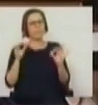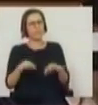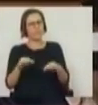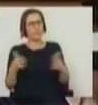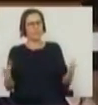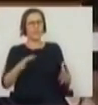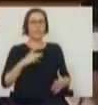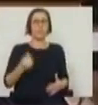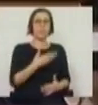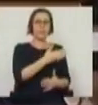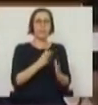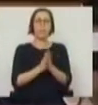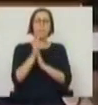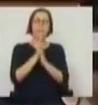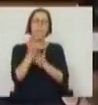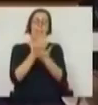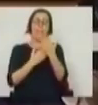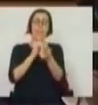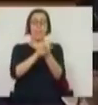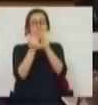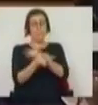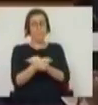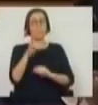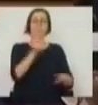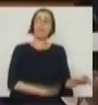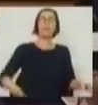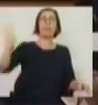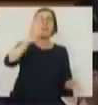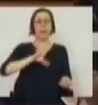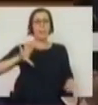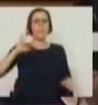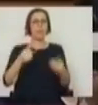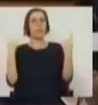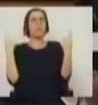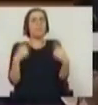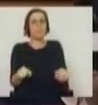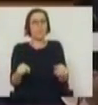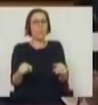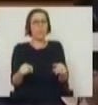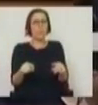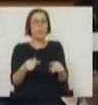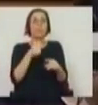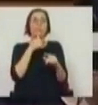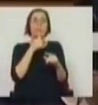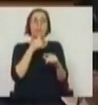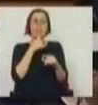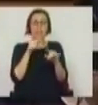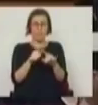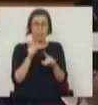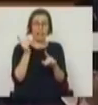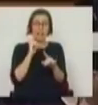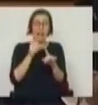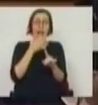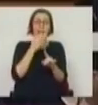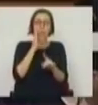terminar, Sr. Presidente. Em contrapartida, no resto do país, apenas será definida até essa data a